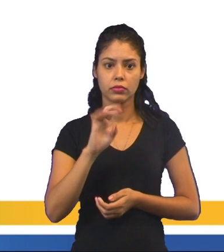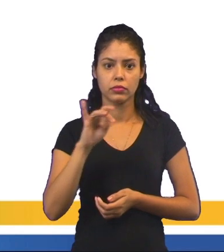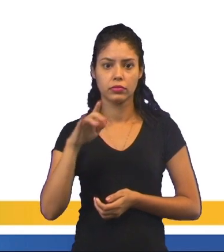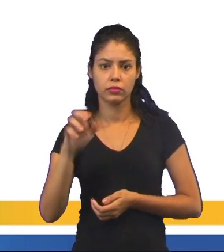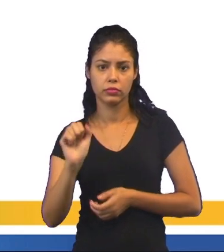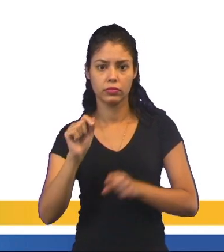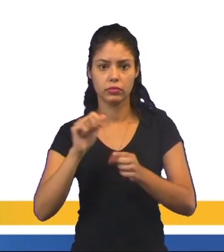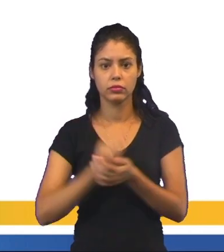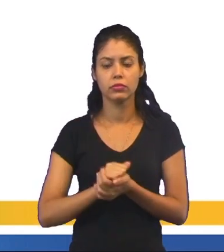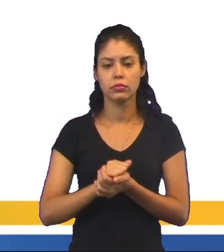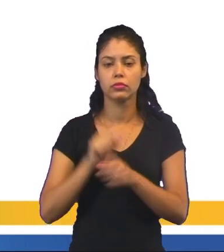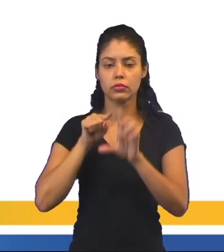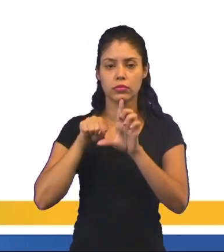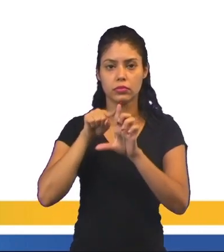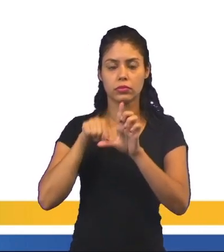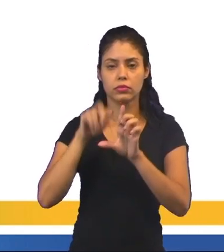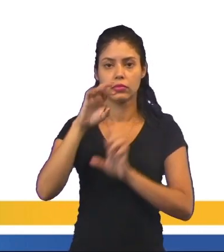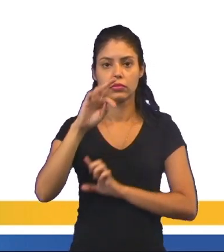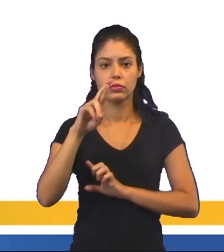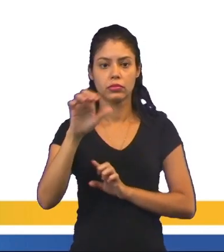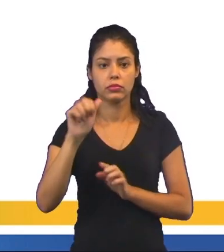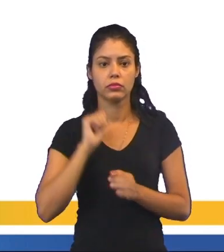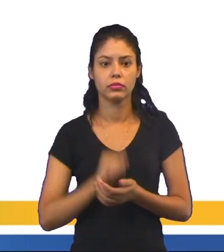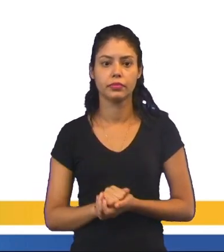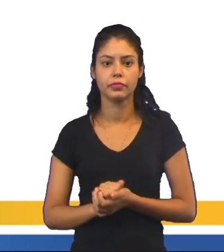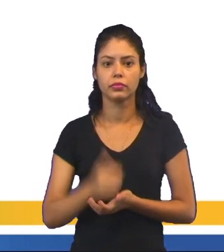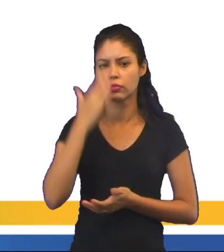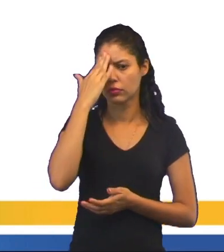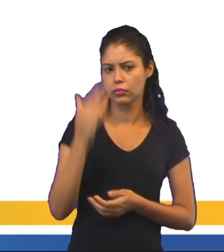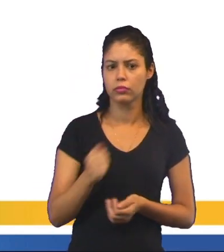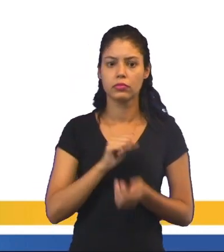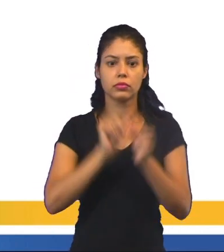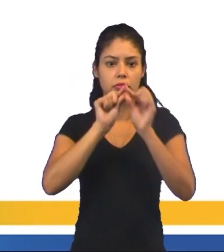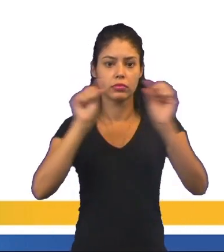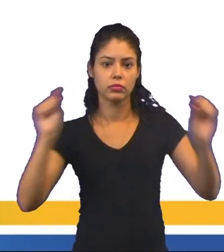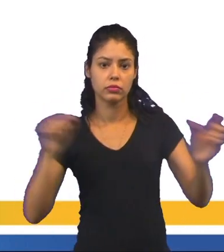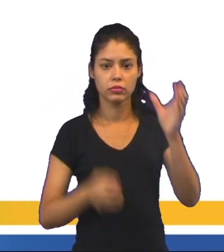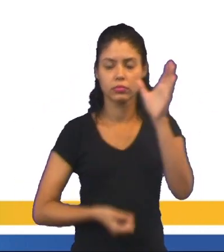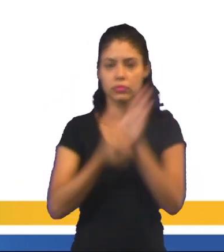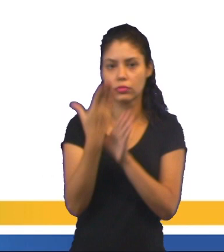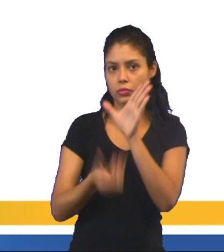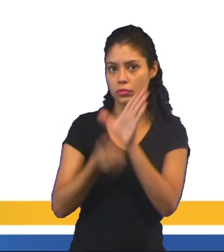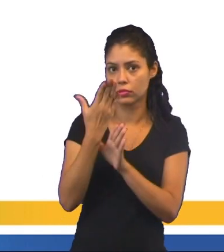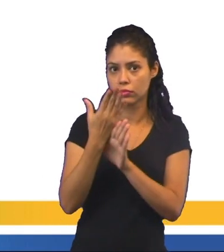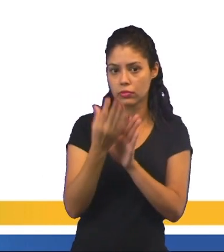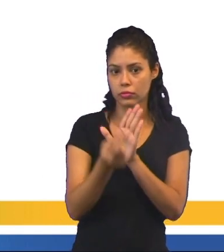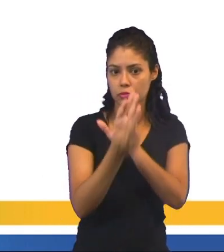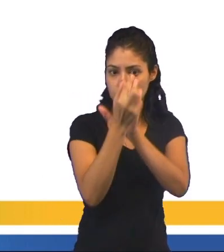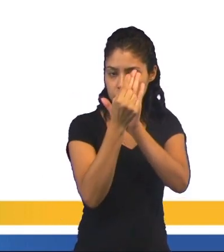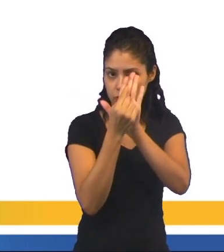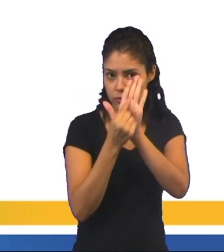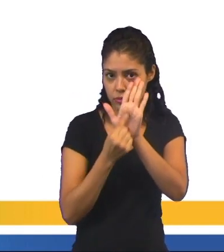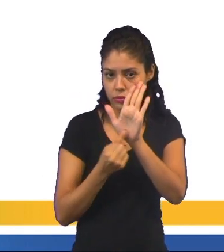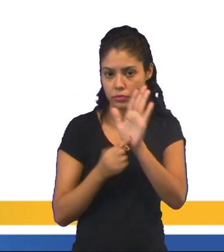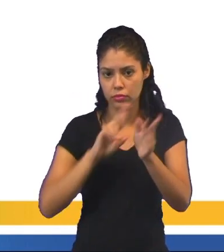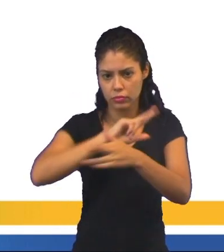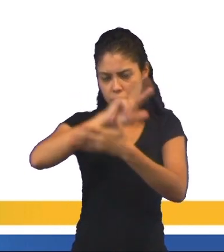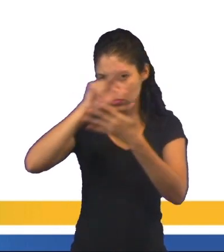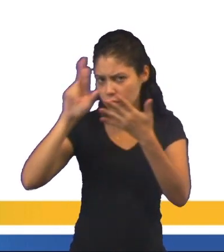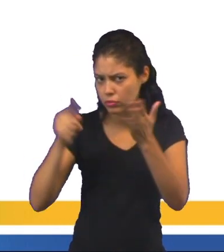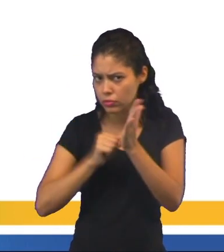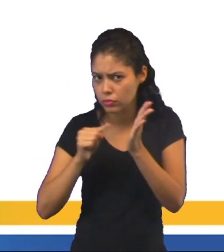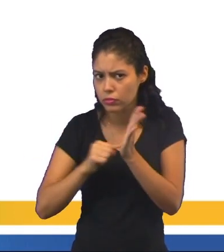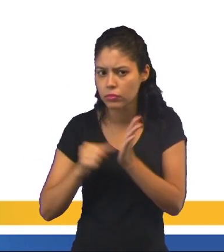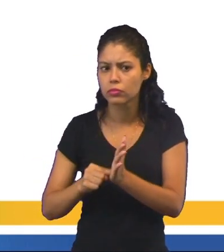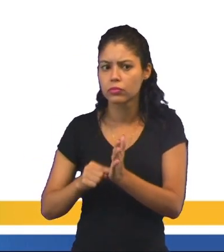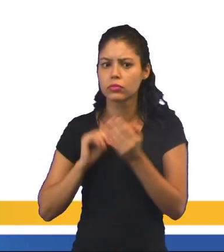coeficiente angular de uma reta sabemos quem sabemos que em uma reta existem